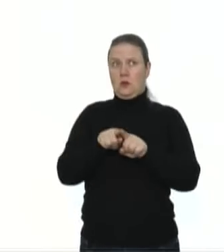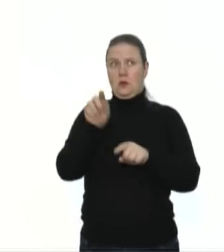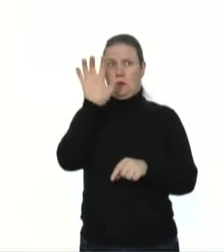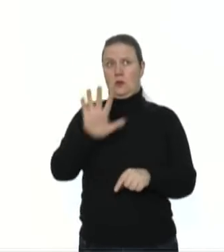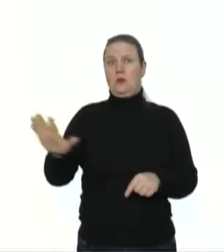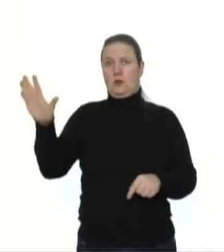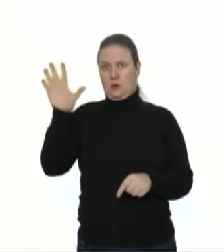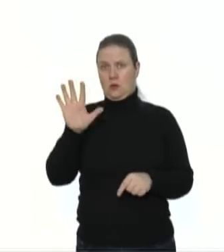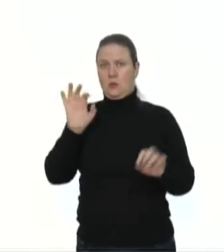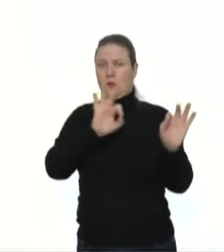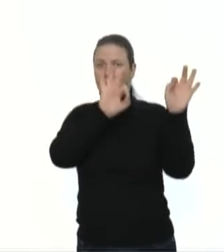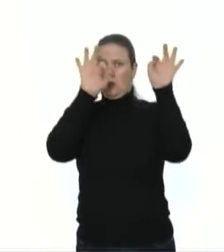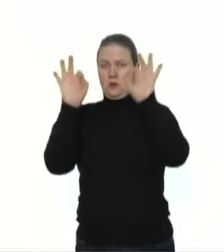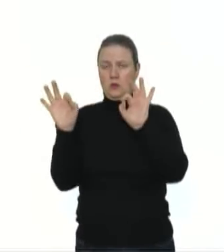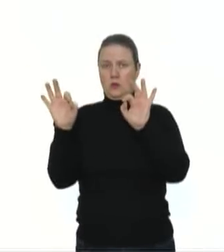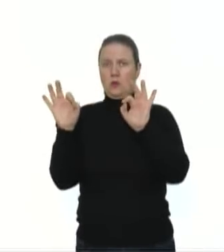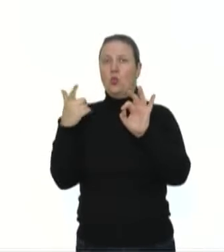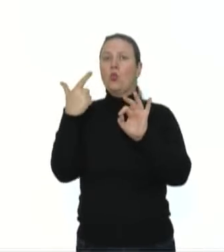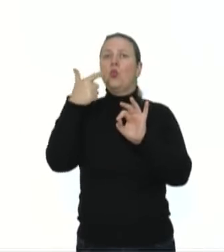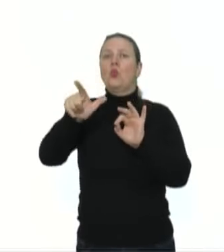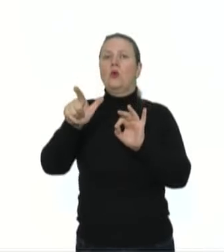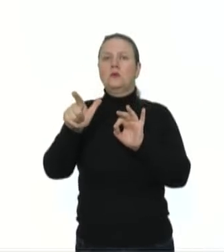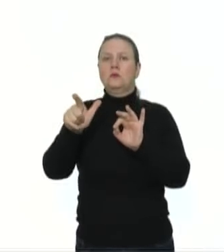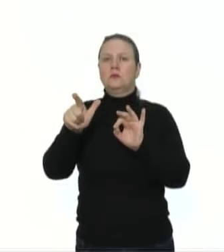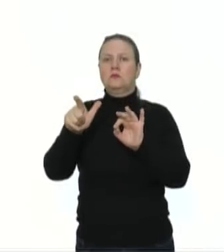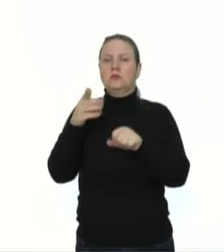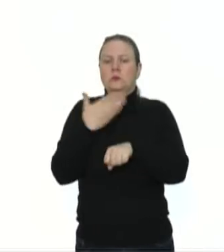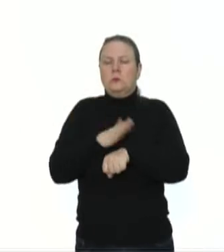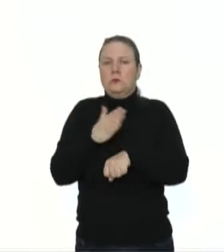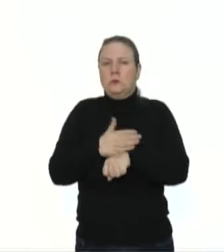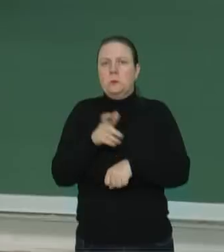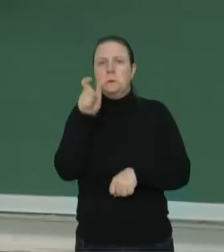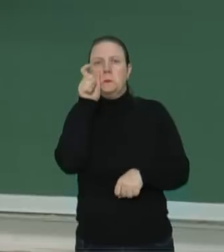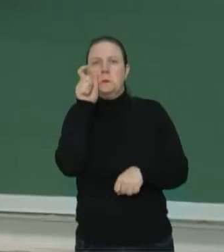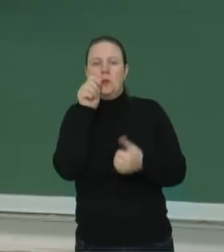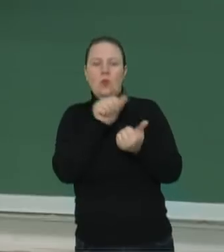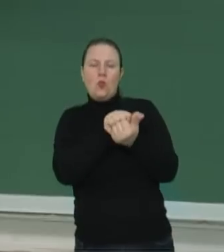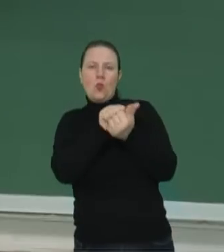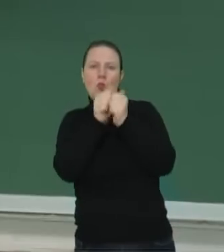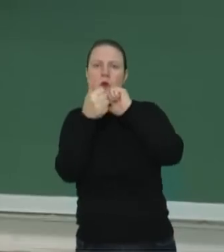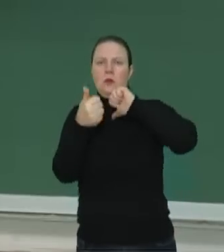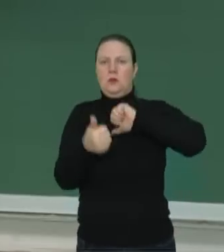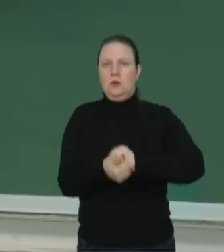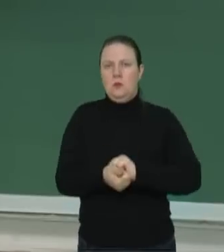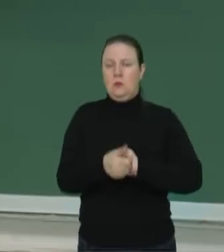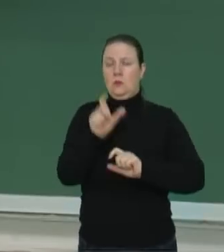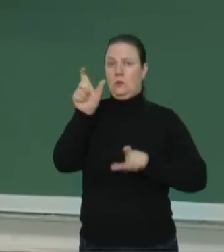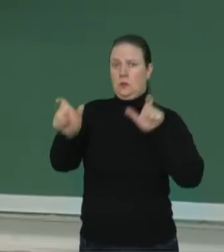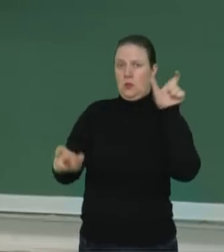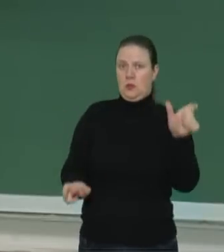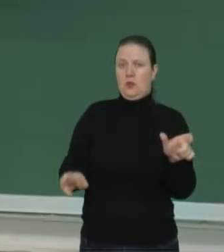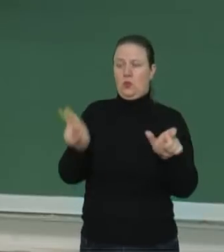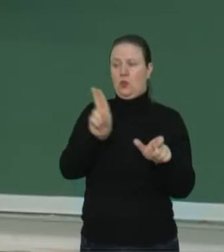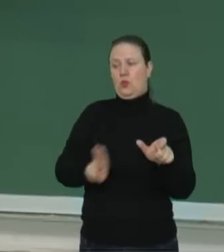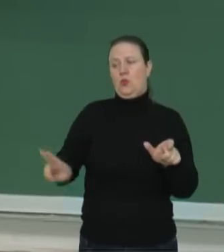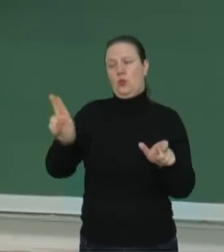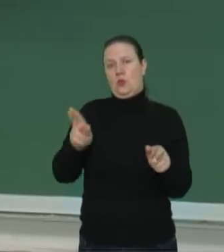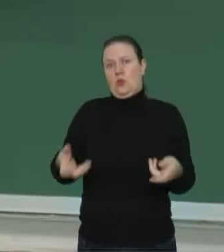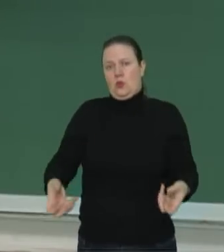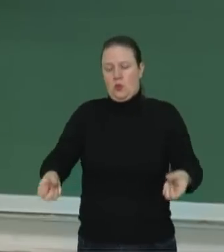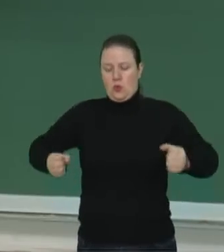imagem aqui do slide, tá? Um outro jogo muito interessante, uma adaptação do basquete para